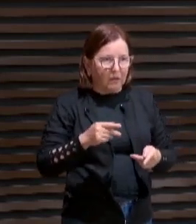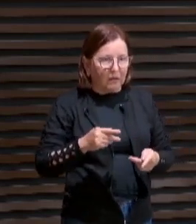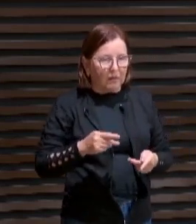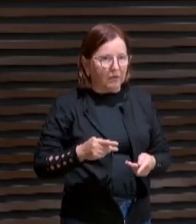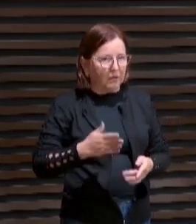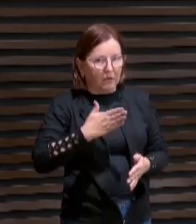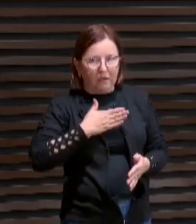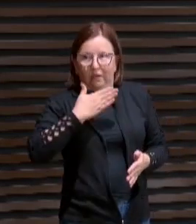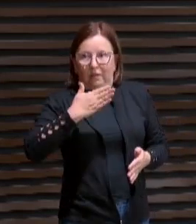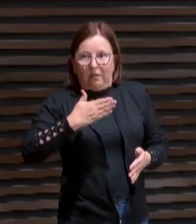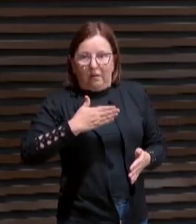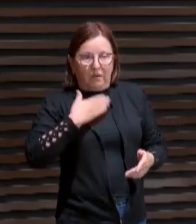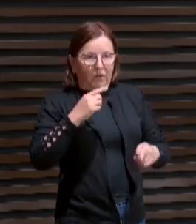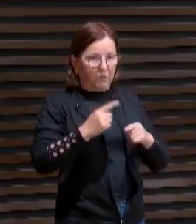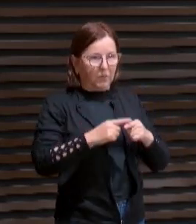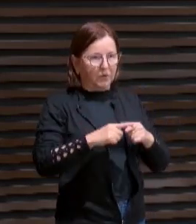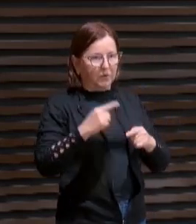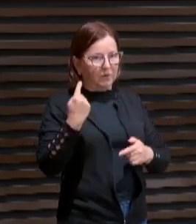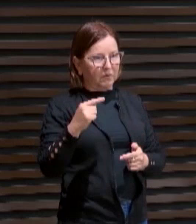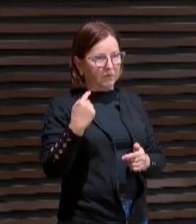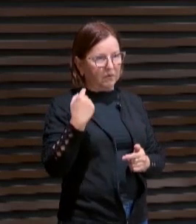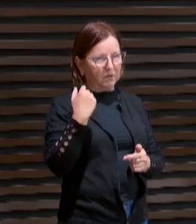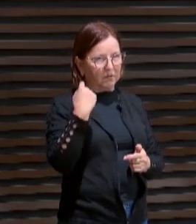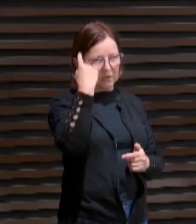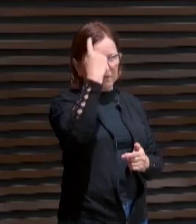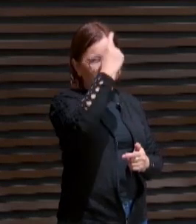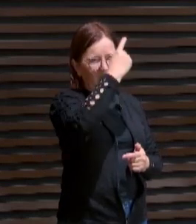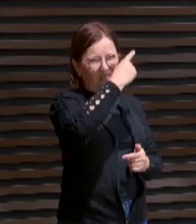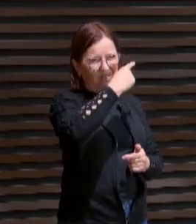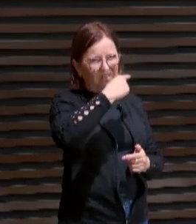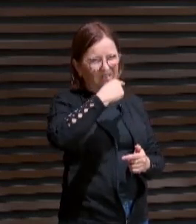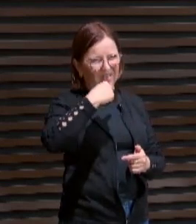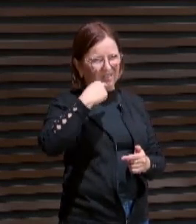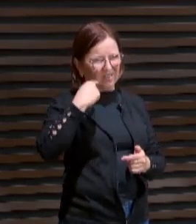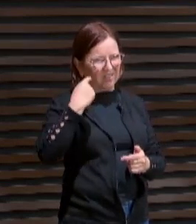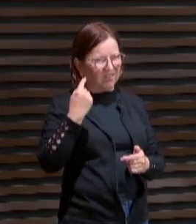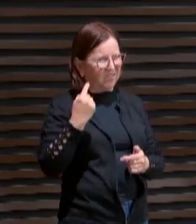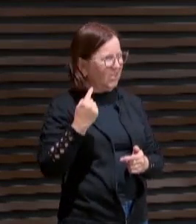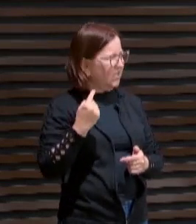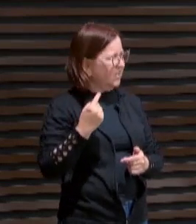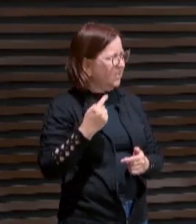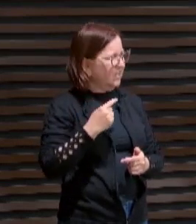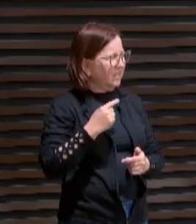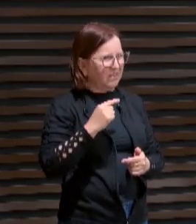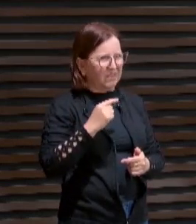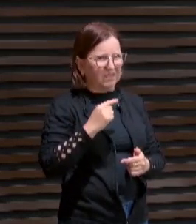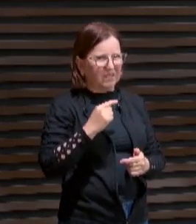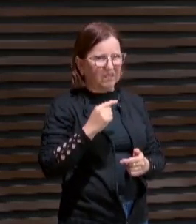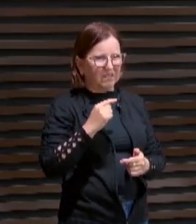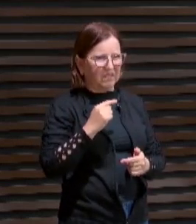pois o seu aspecto estava muito desfigurado. Aqui no original